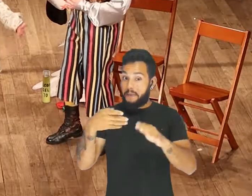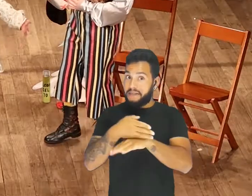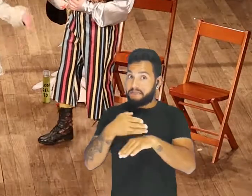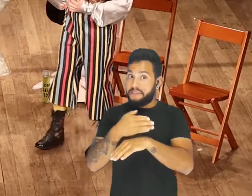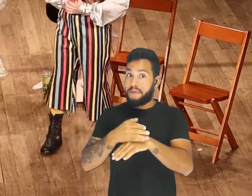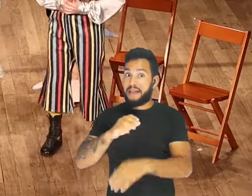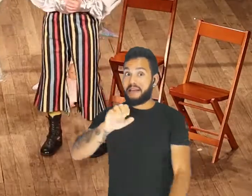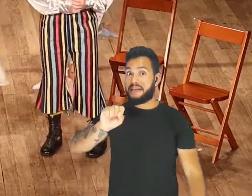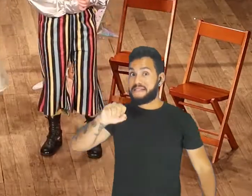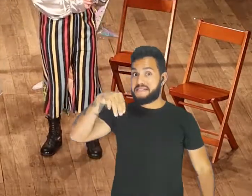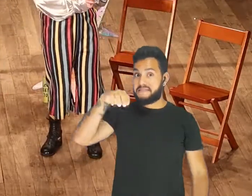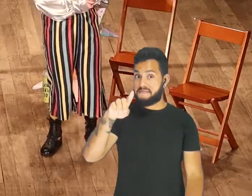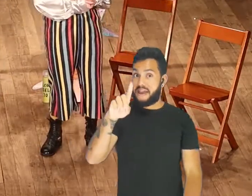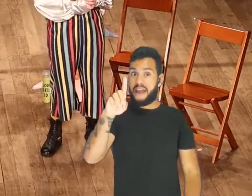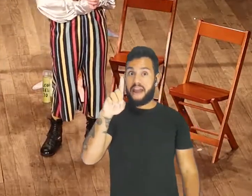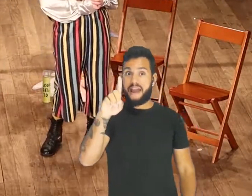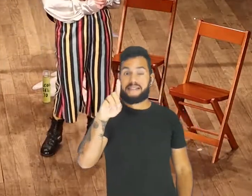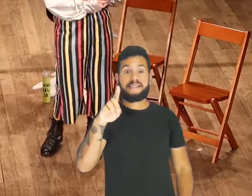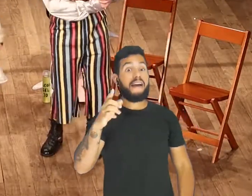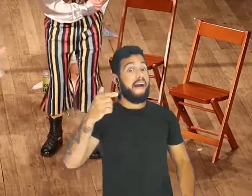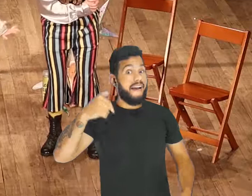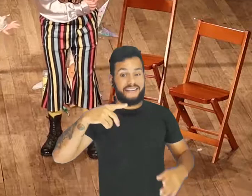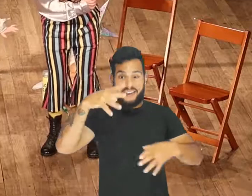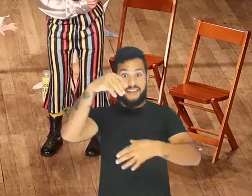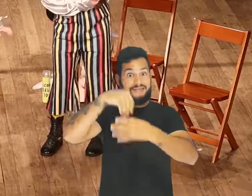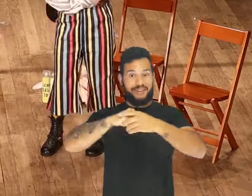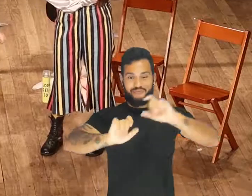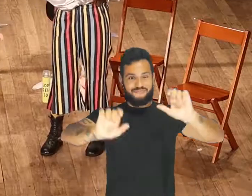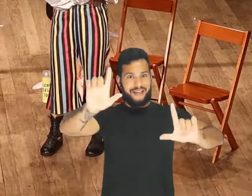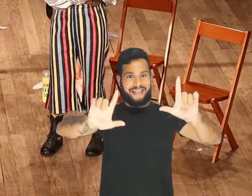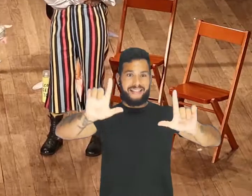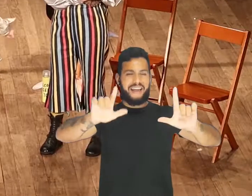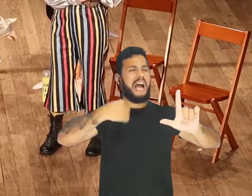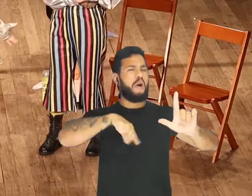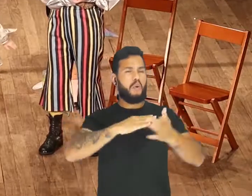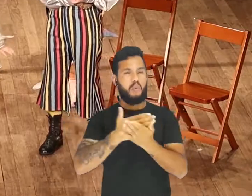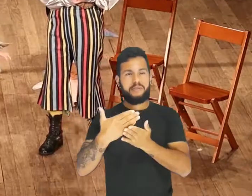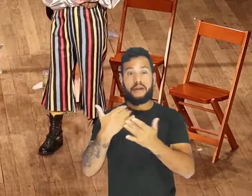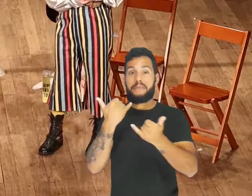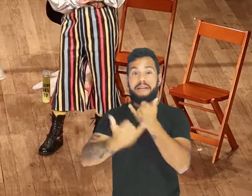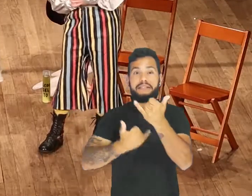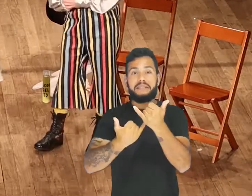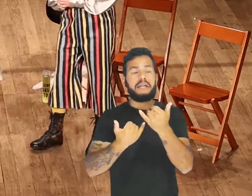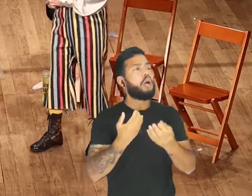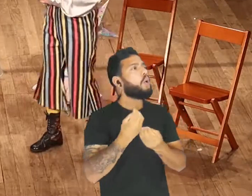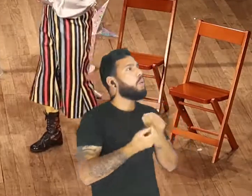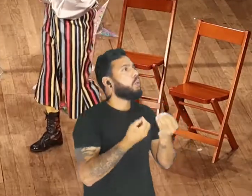SMED. Isso, a gente tá aqui dentro da telinha. Então nós vamos agora fazer umas brincadeiras,